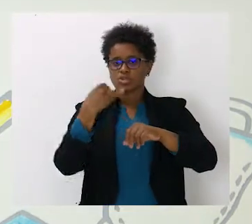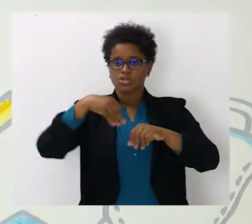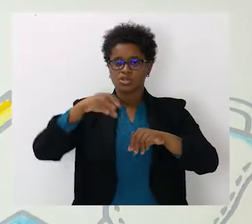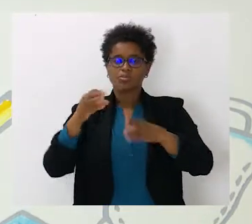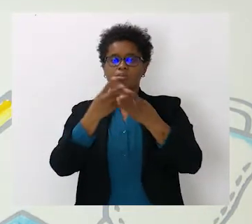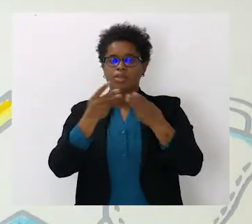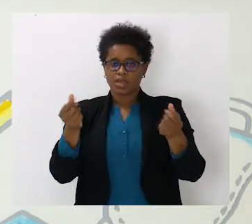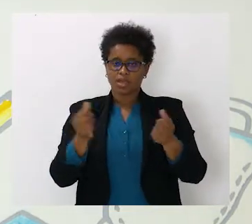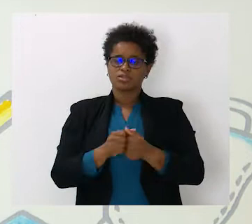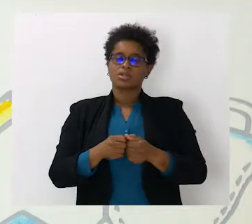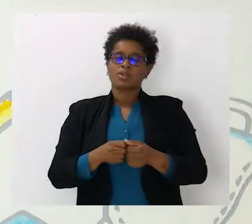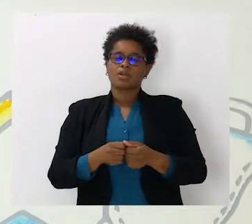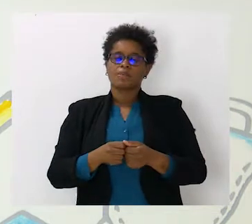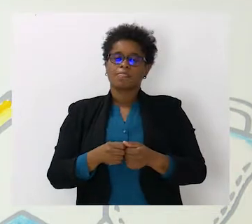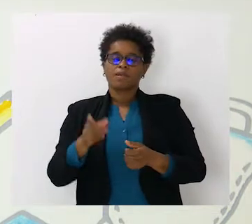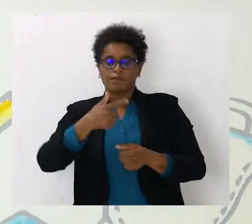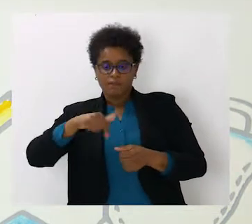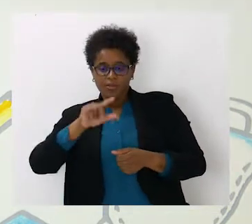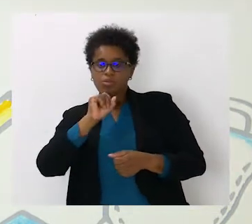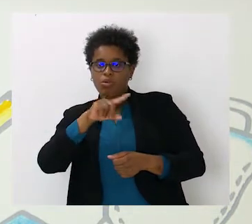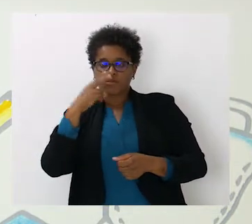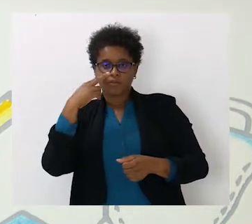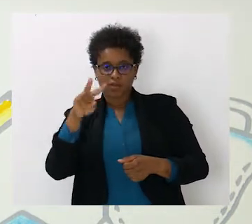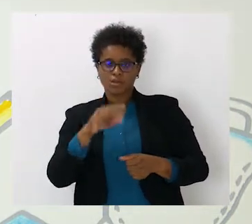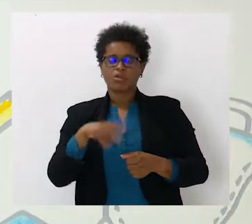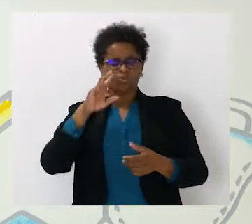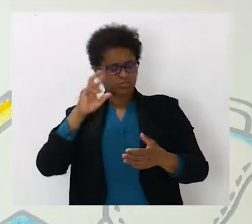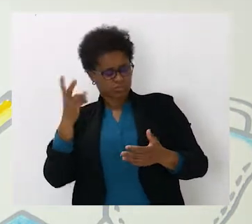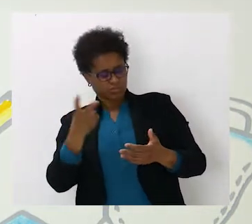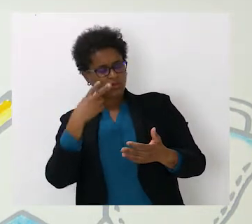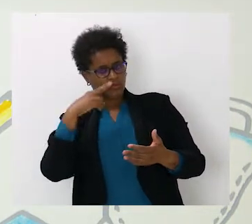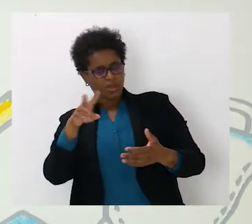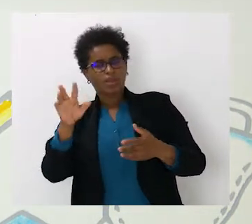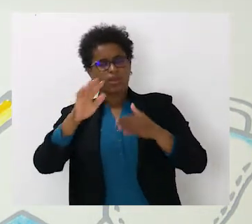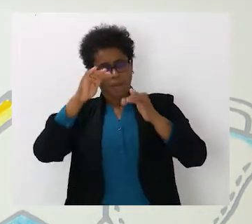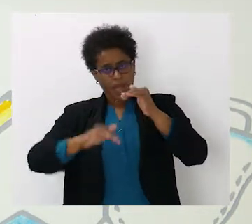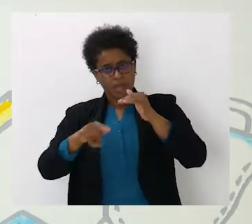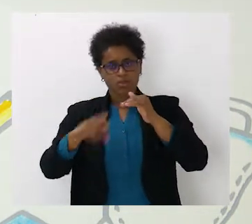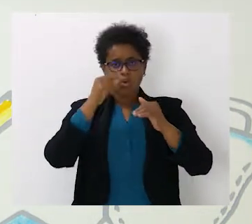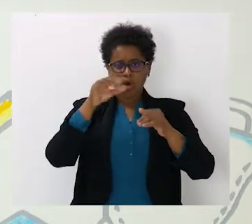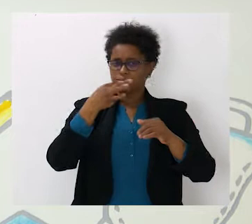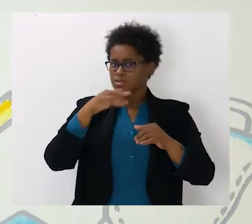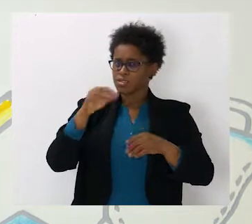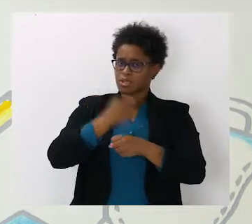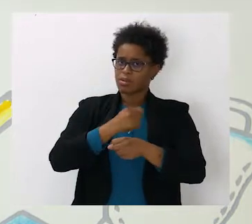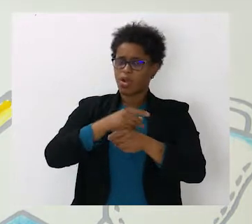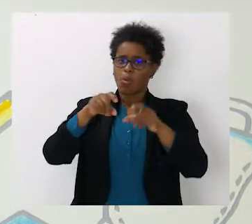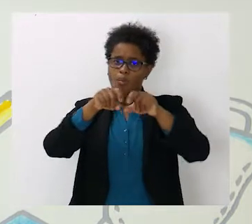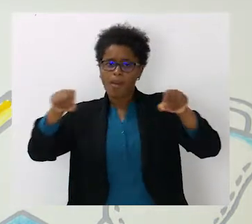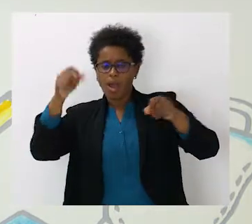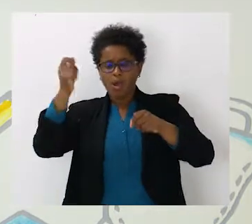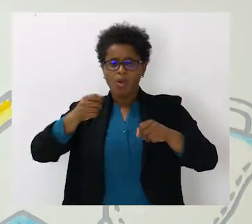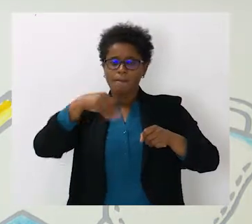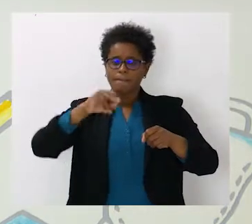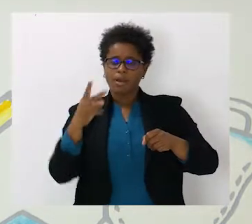de materiais, como vamos poder ver, observar mais abaixo. O homem deixa de trabalhar com paus